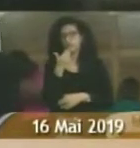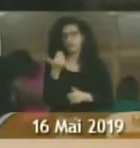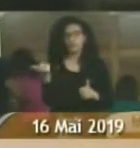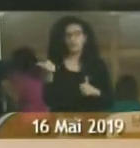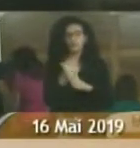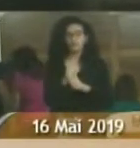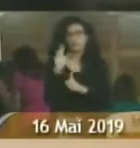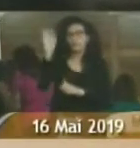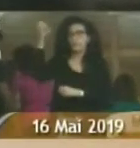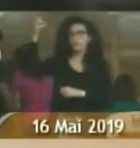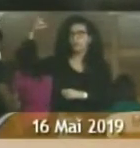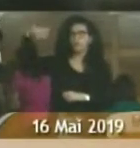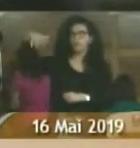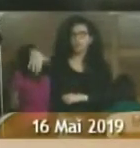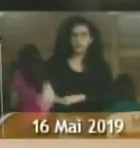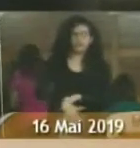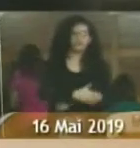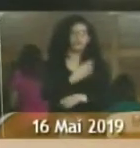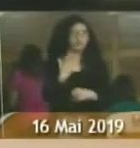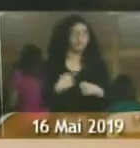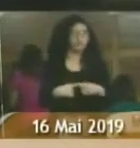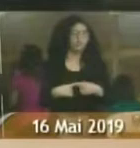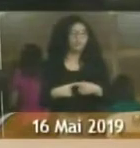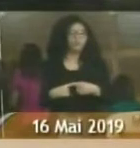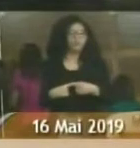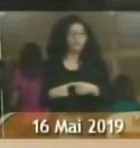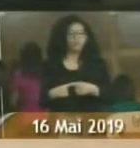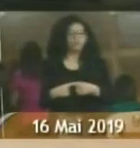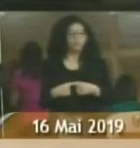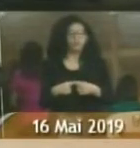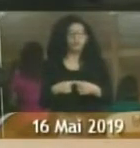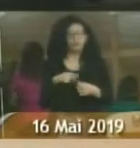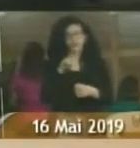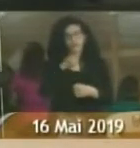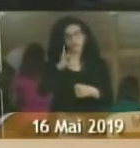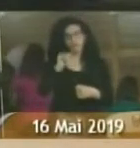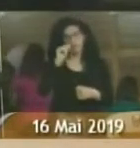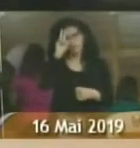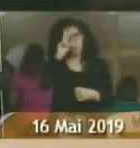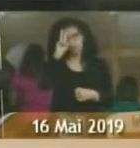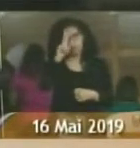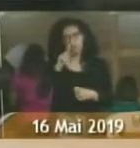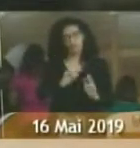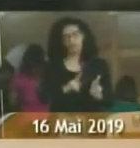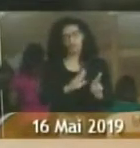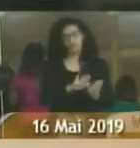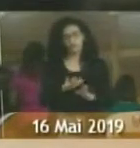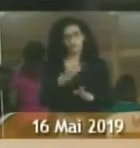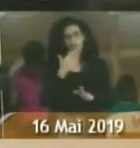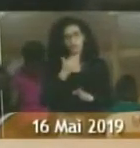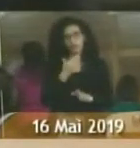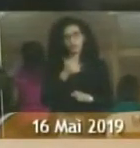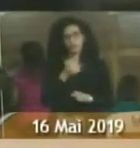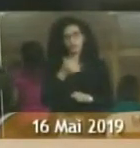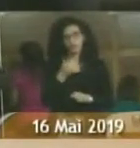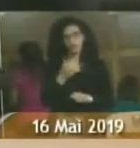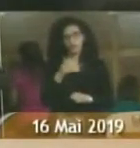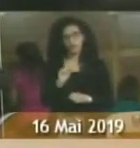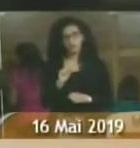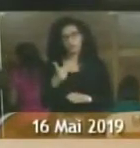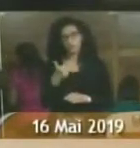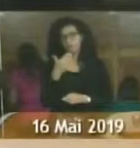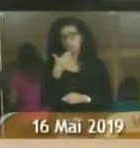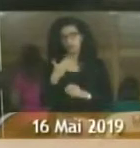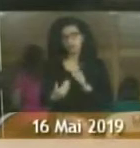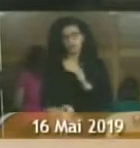lâmpadas atuais por lâmpadas de LED nos postes da rua José Maria, bairro Vila Histórica de Mambucaba. Indicação número 1281, indicando ao prefeito municipal a